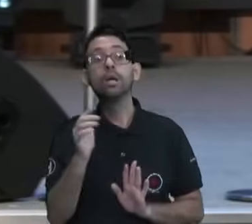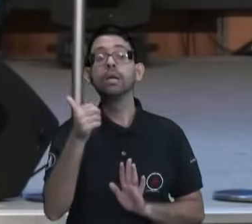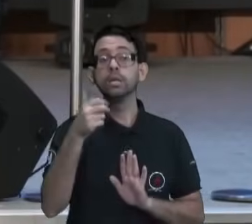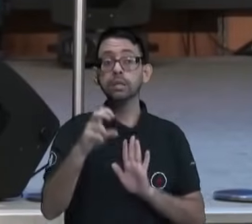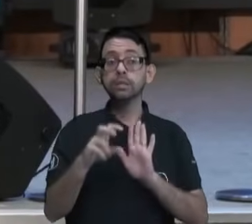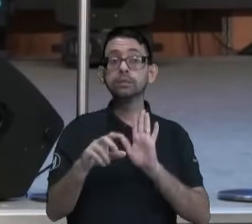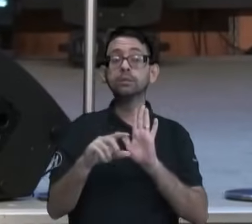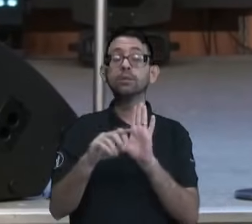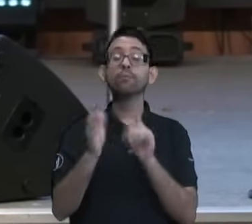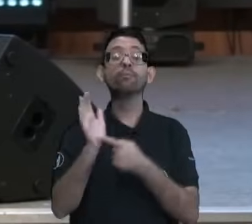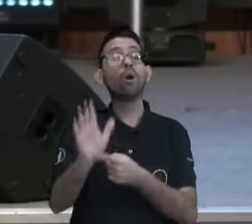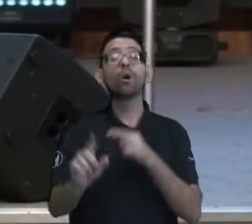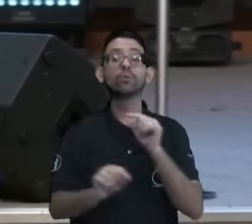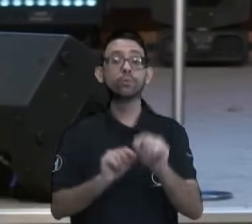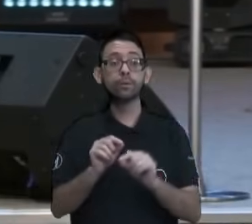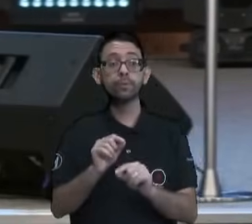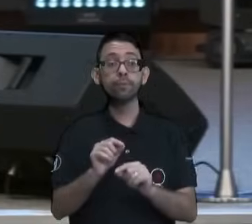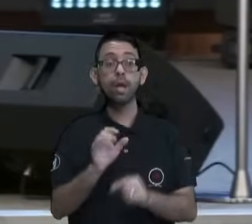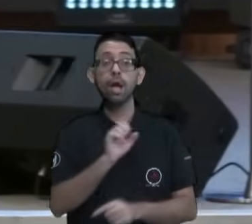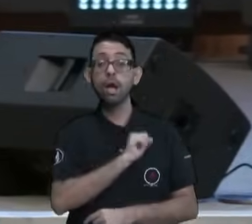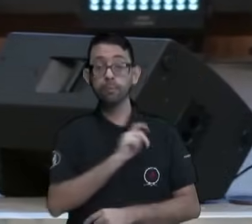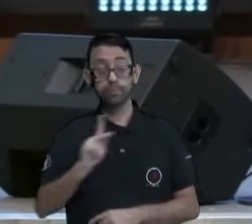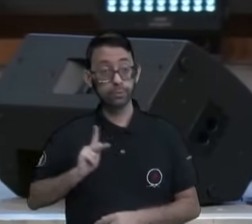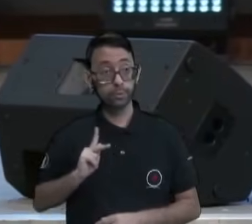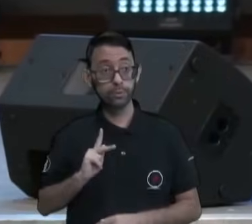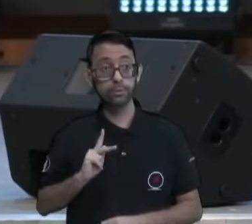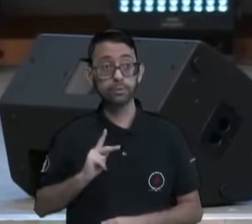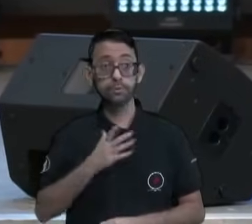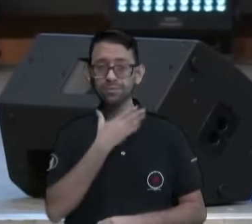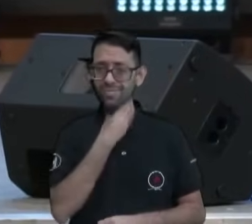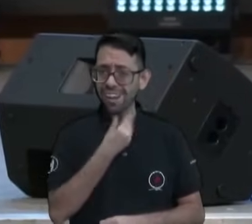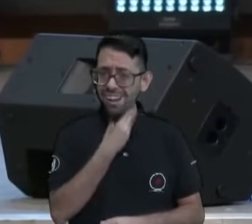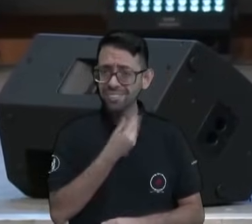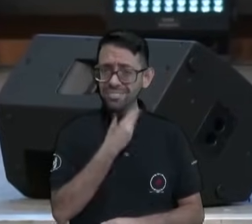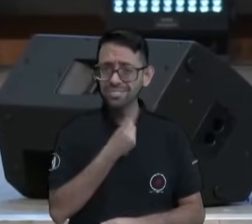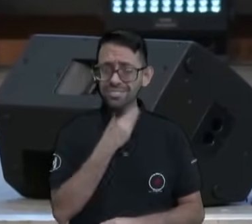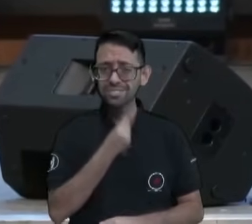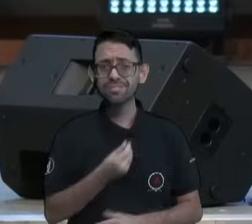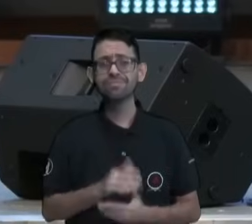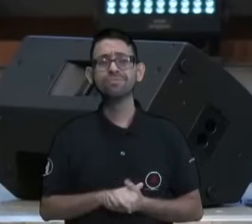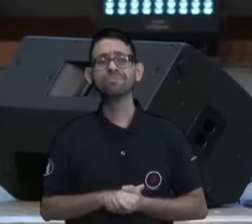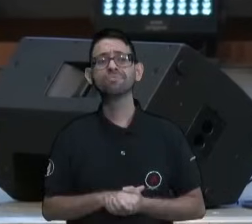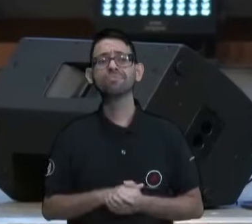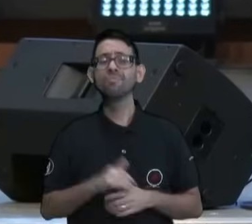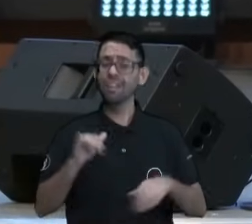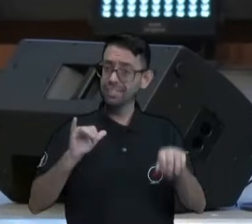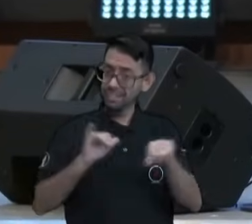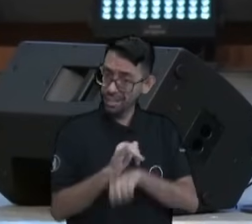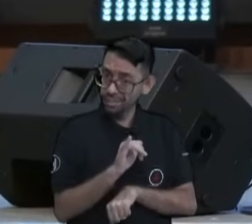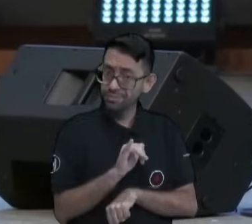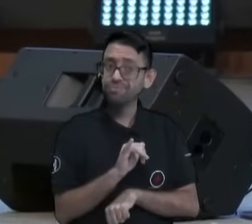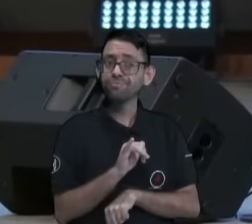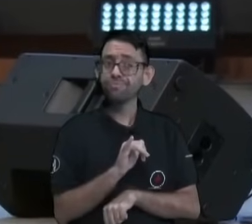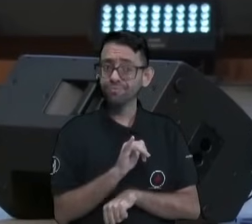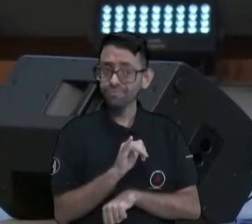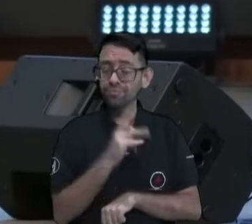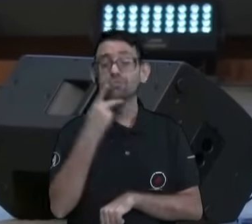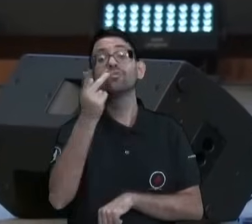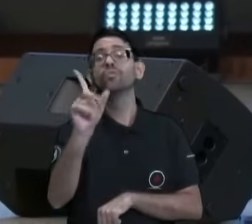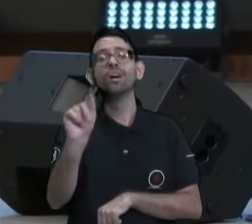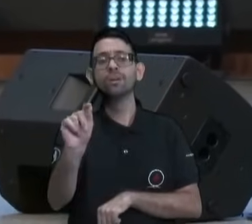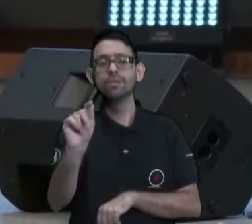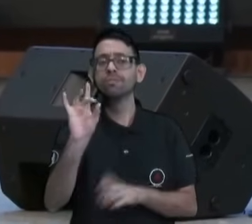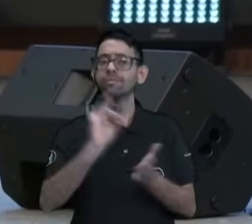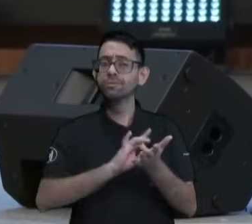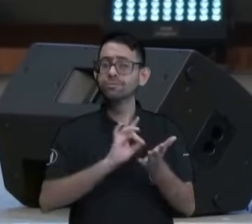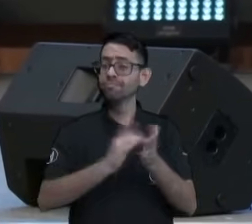falsos Apóstolos Ah que querem dizer que são Apóstolos verdadeiros mas são falsos e